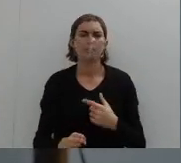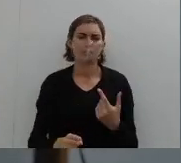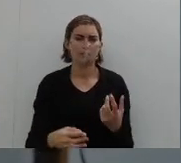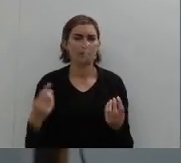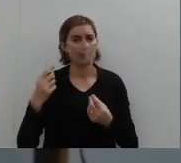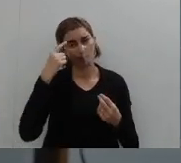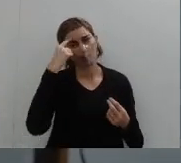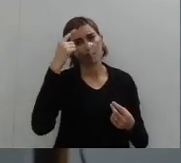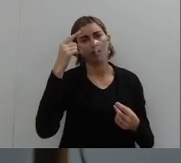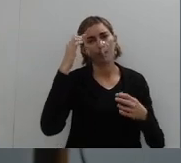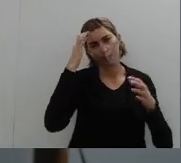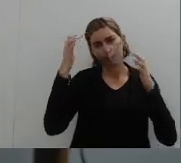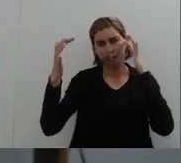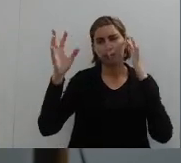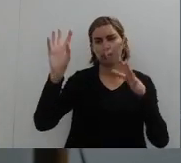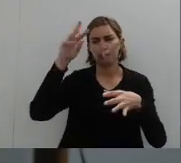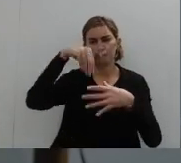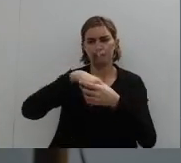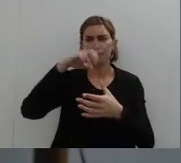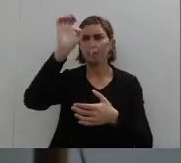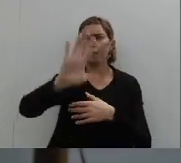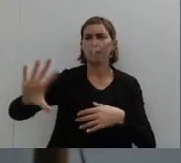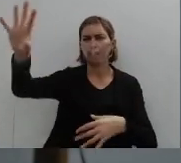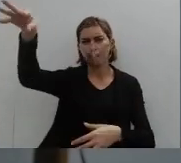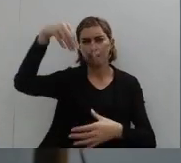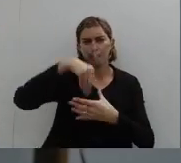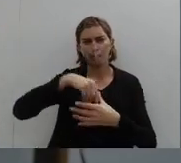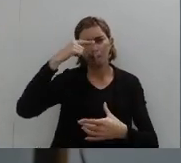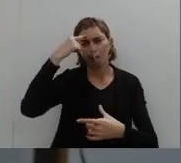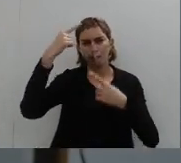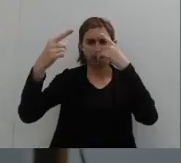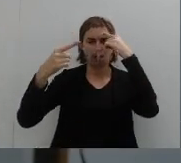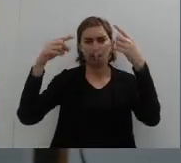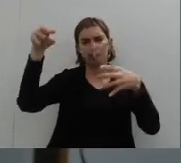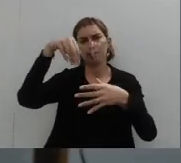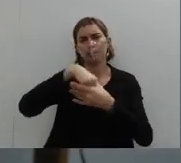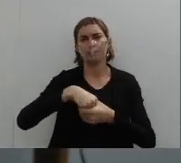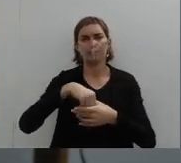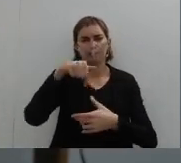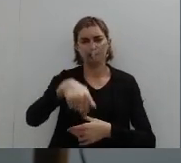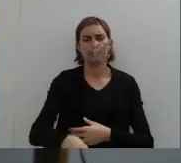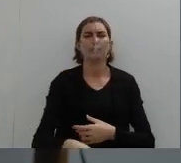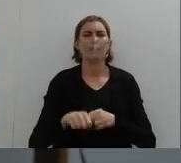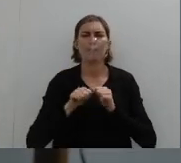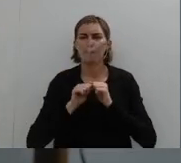as ideologias implantadas da Europa, com as ideias da Europa que foi